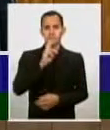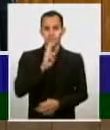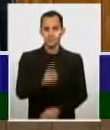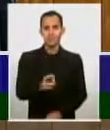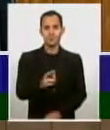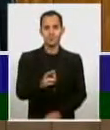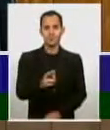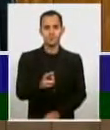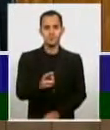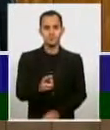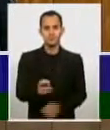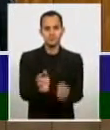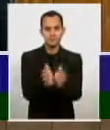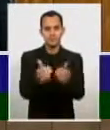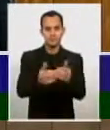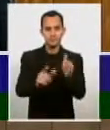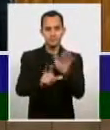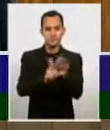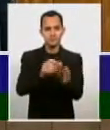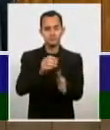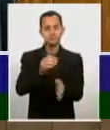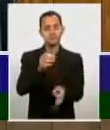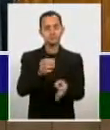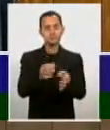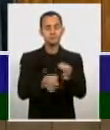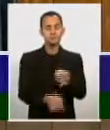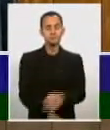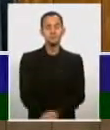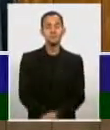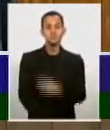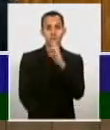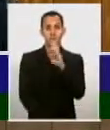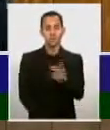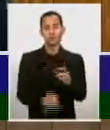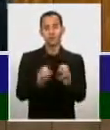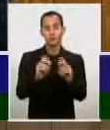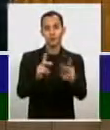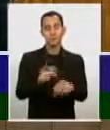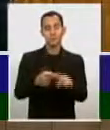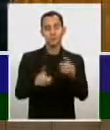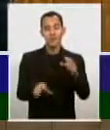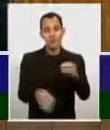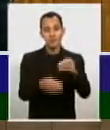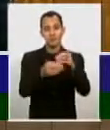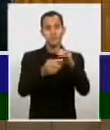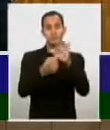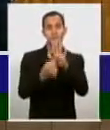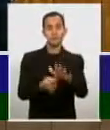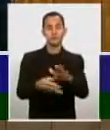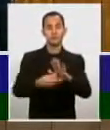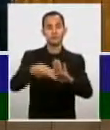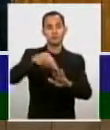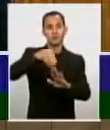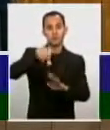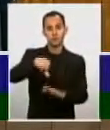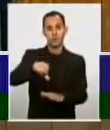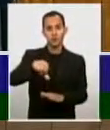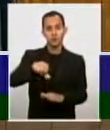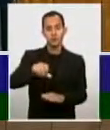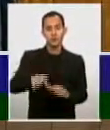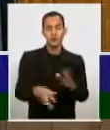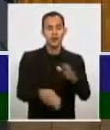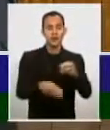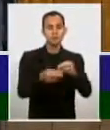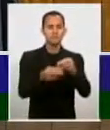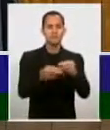parecer da Comissão de Legislação é favorável, porém, com uma emenda apresentada às folhas 9,